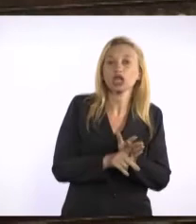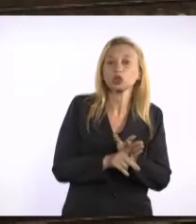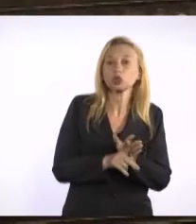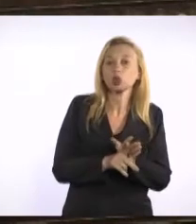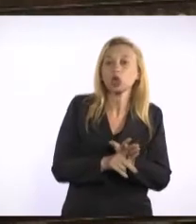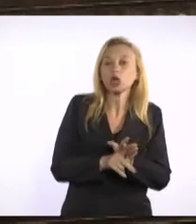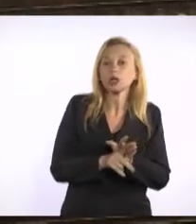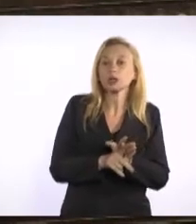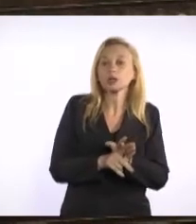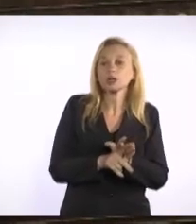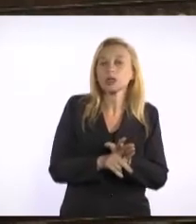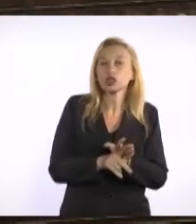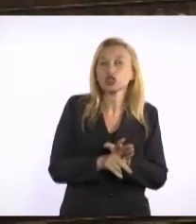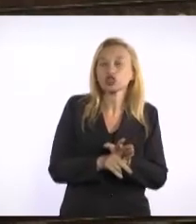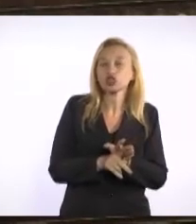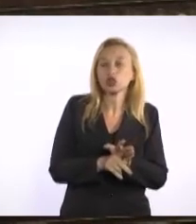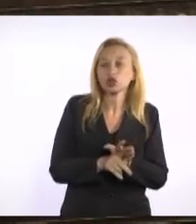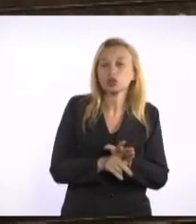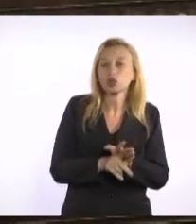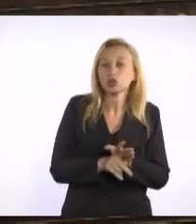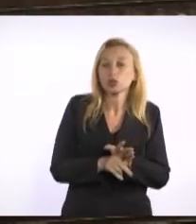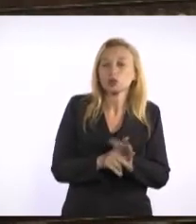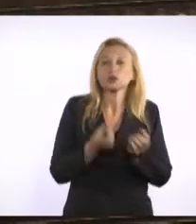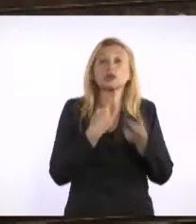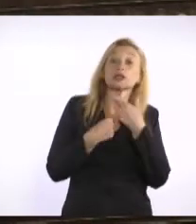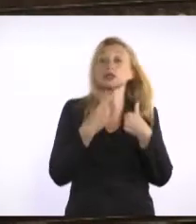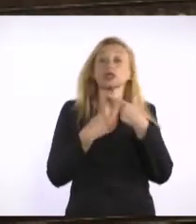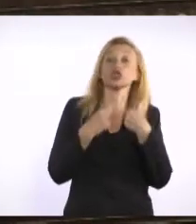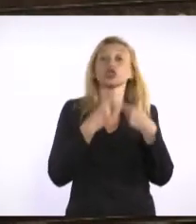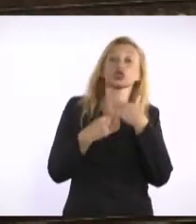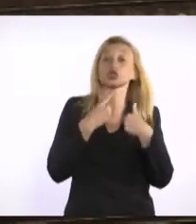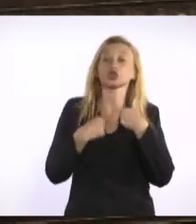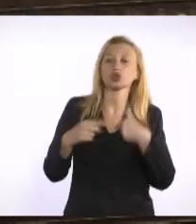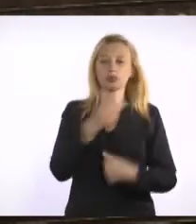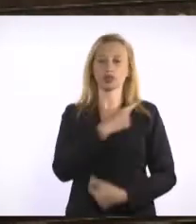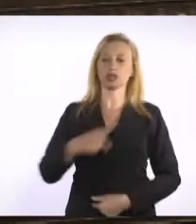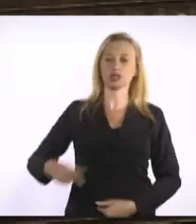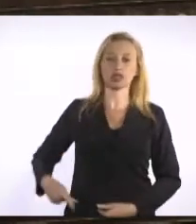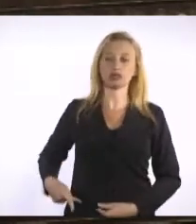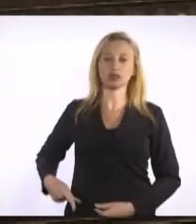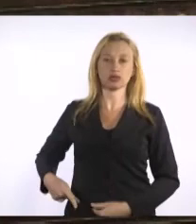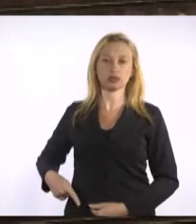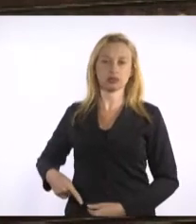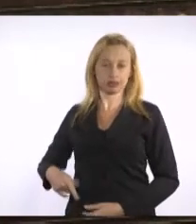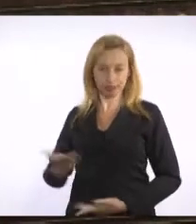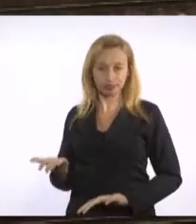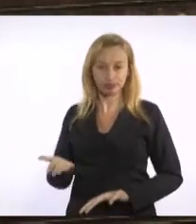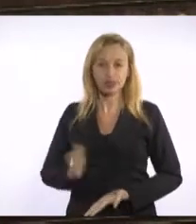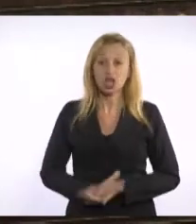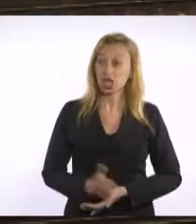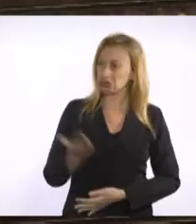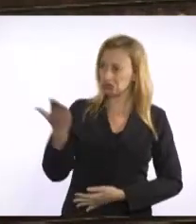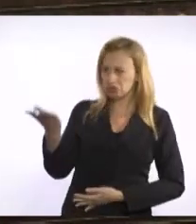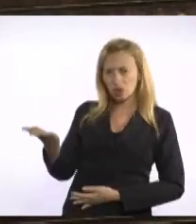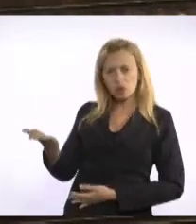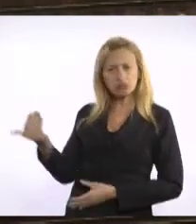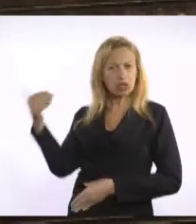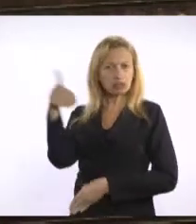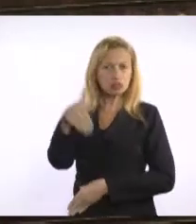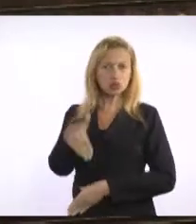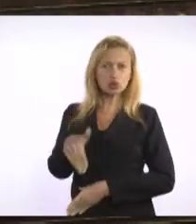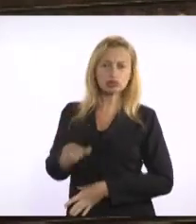fixação absurda com a presidência da República. Esse senhor entrou para a